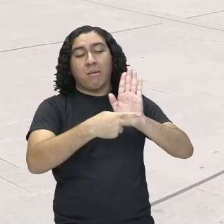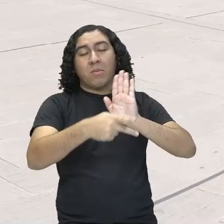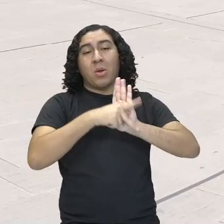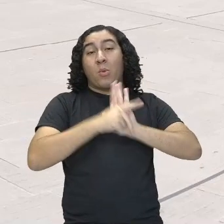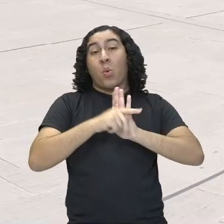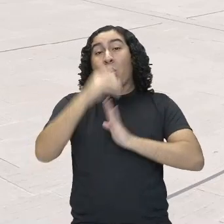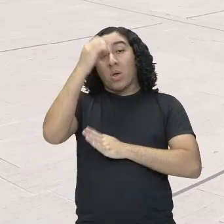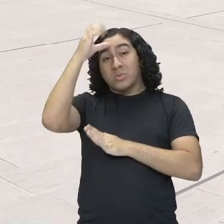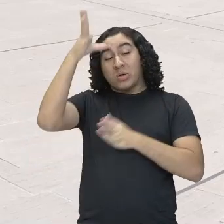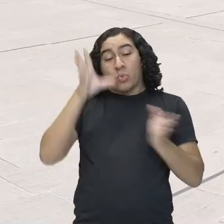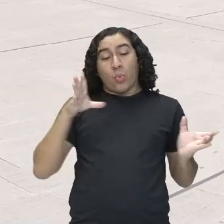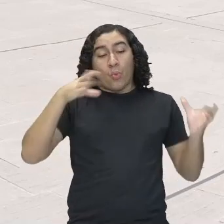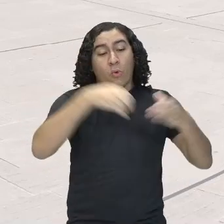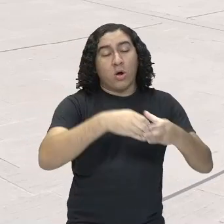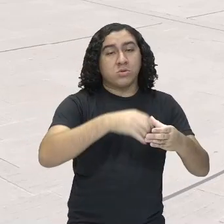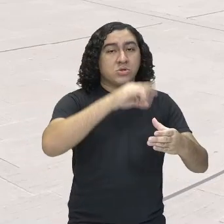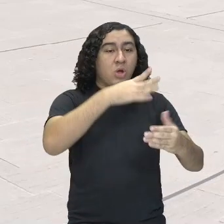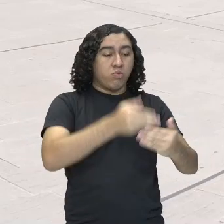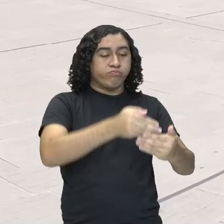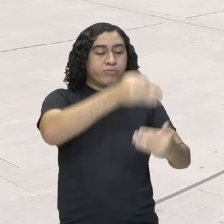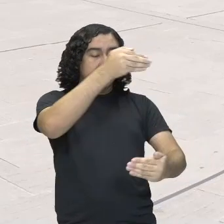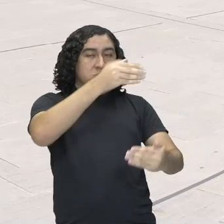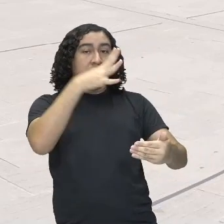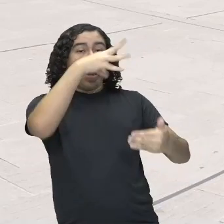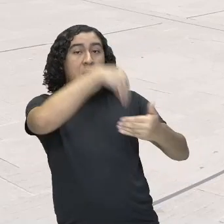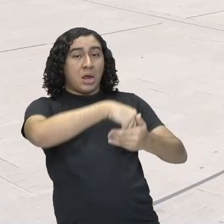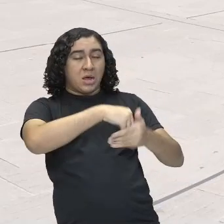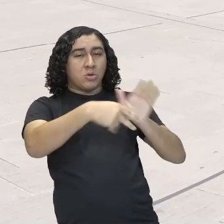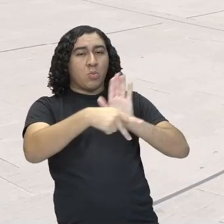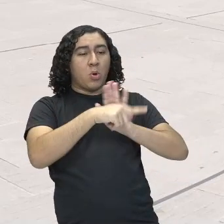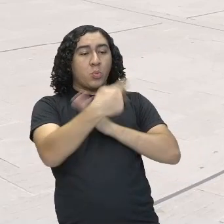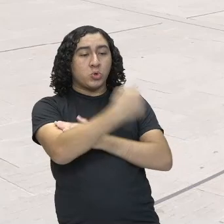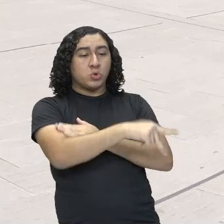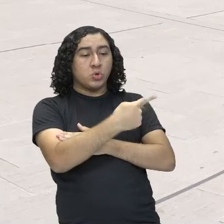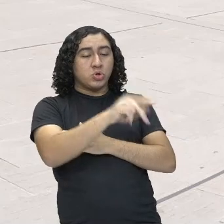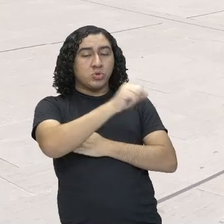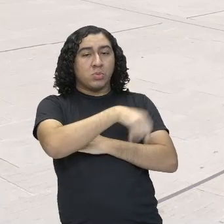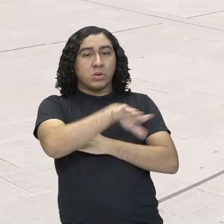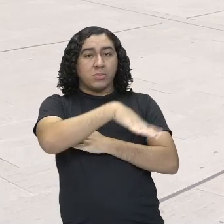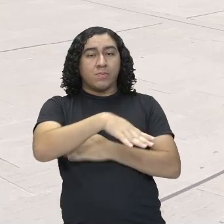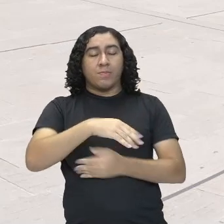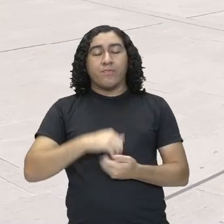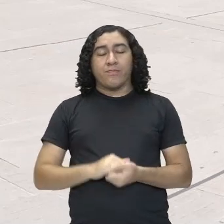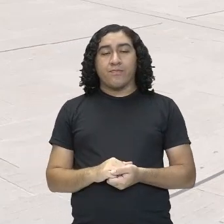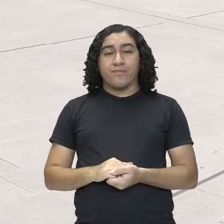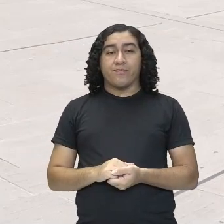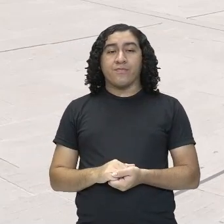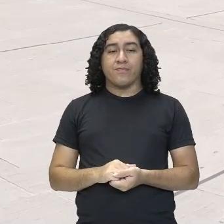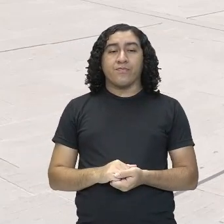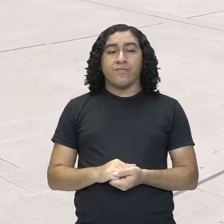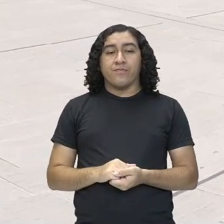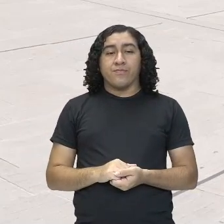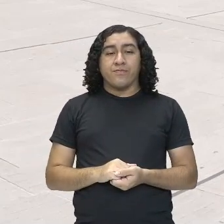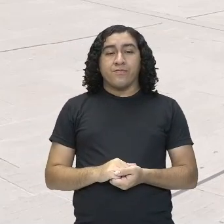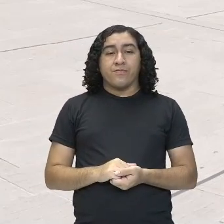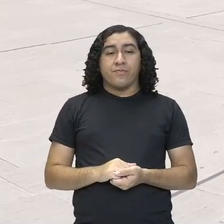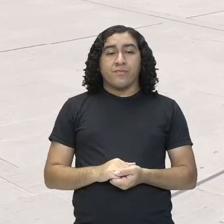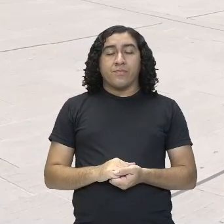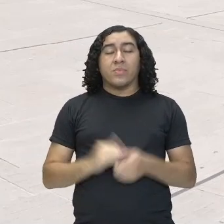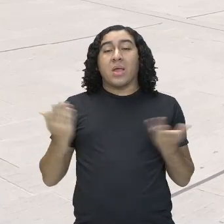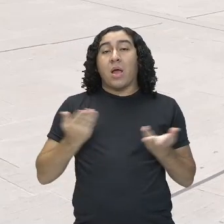conhecimento aos muros de seus mosteiros, dos seus ali conventos. Vamos verificar aí a dualidade do